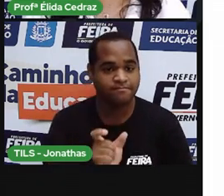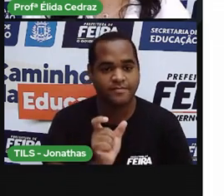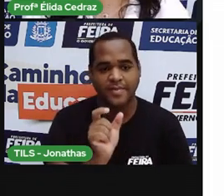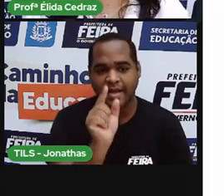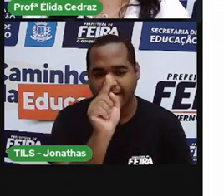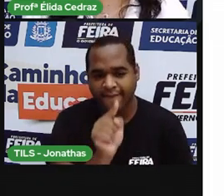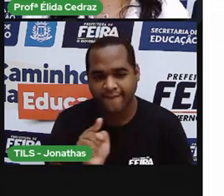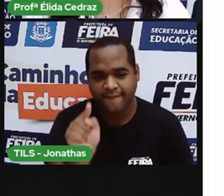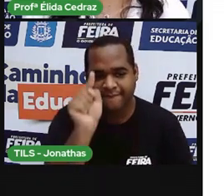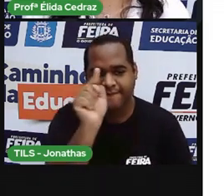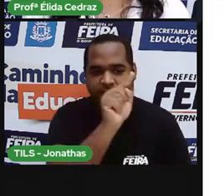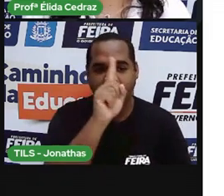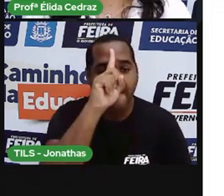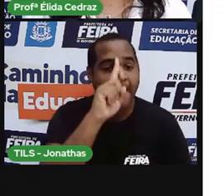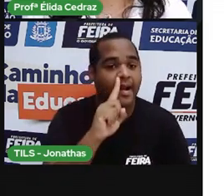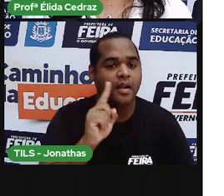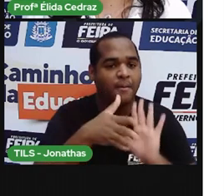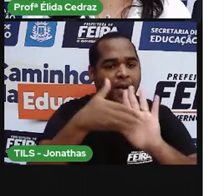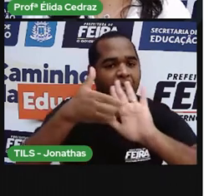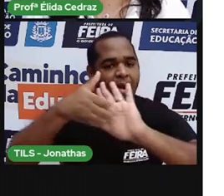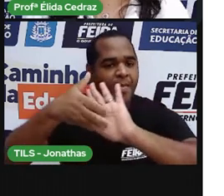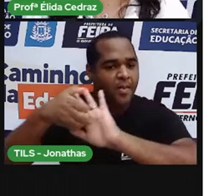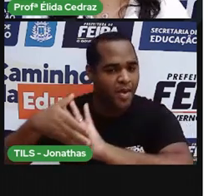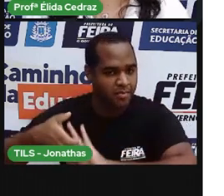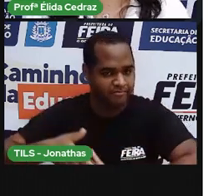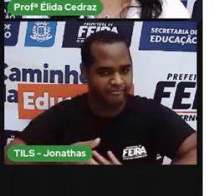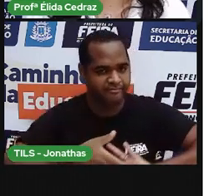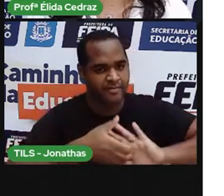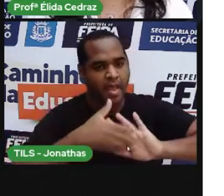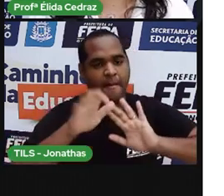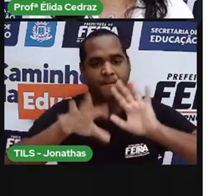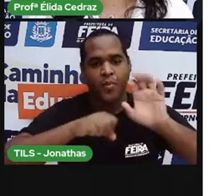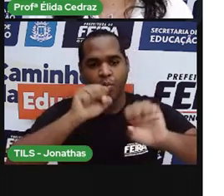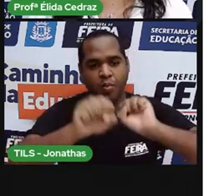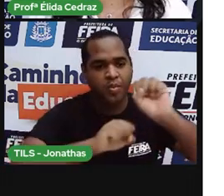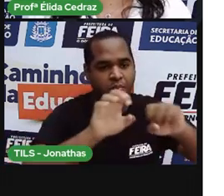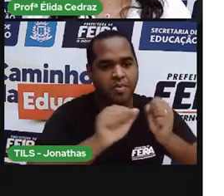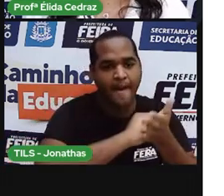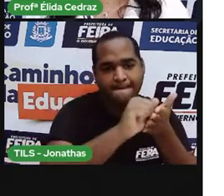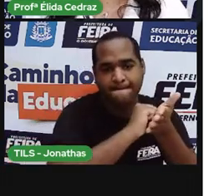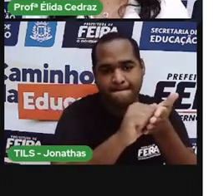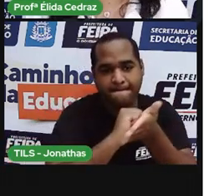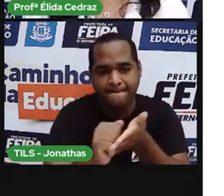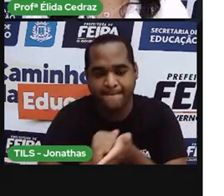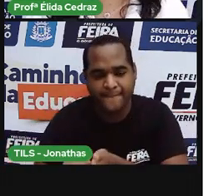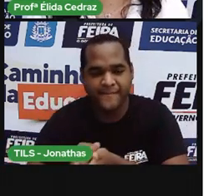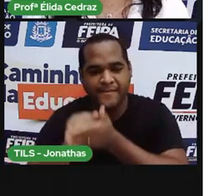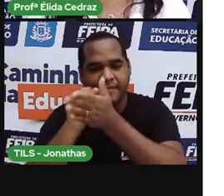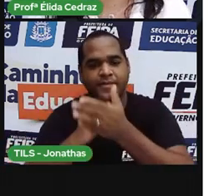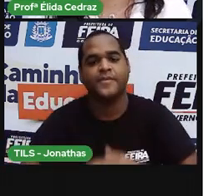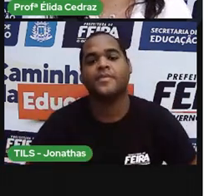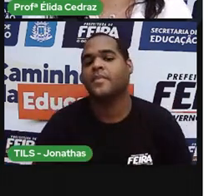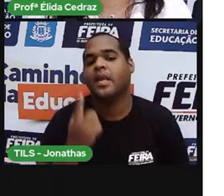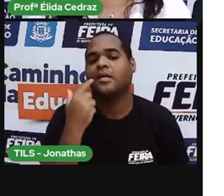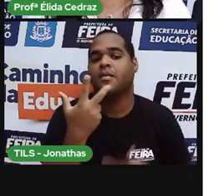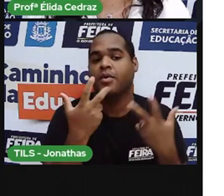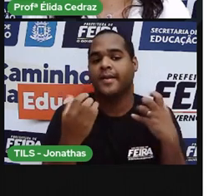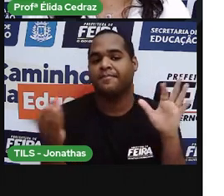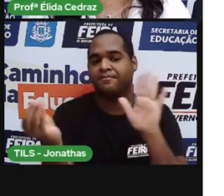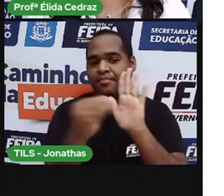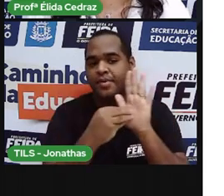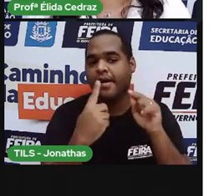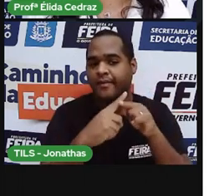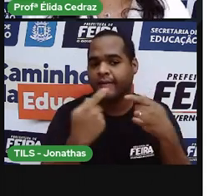Eu coloquei eles aí para vocês perceberem que precisa do espaço entre